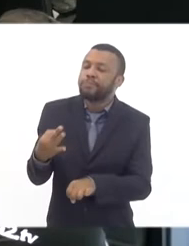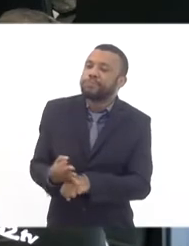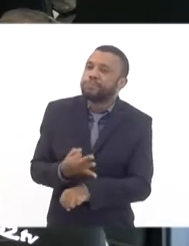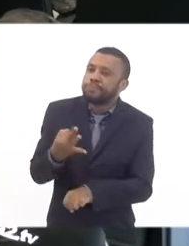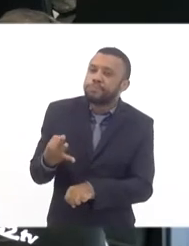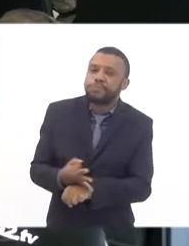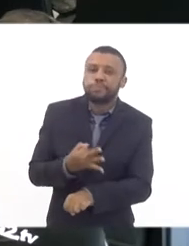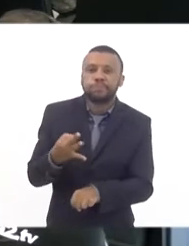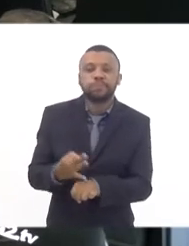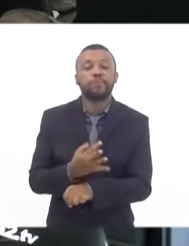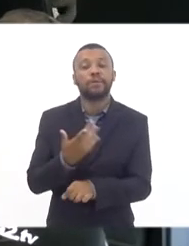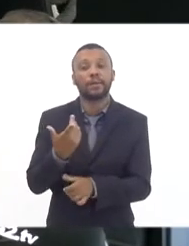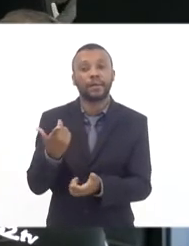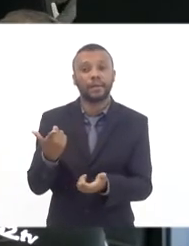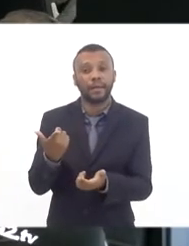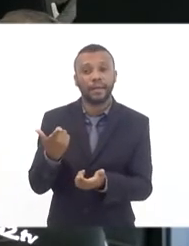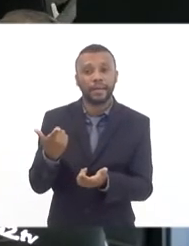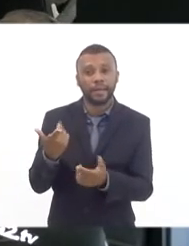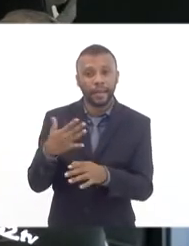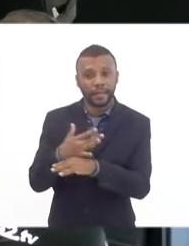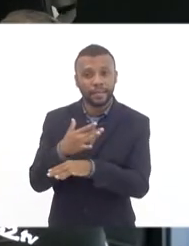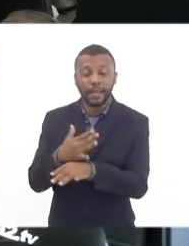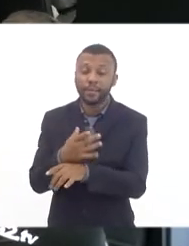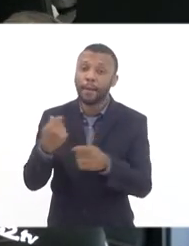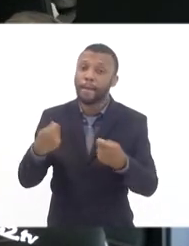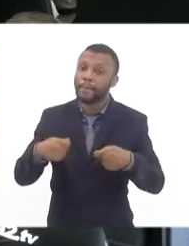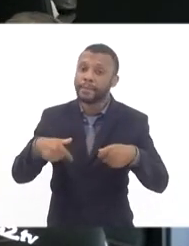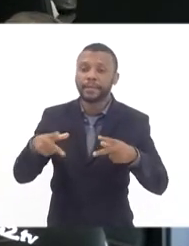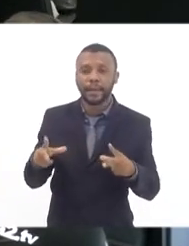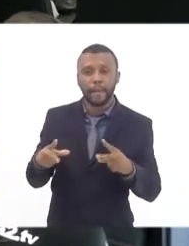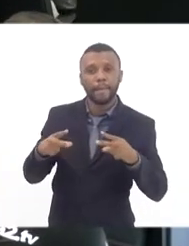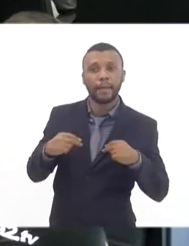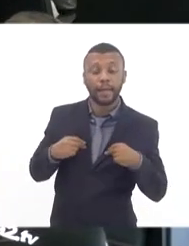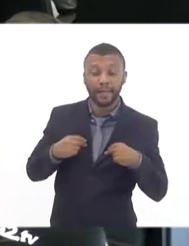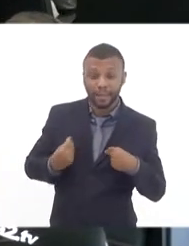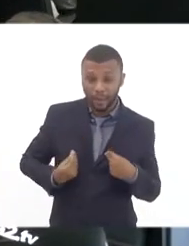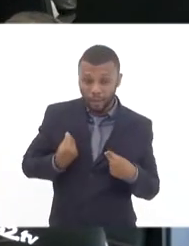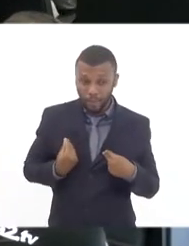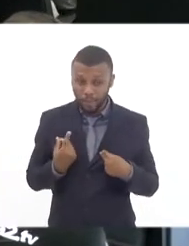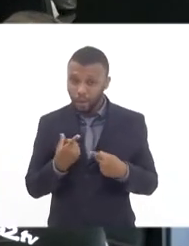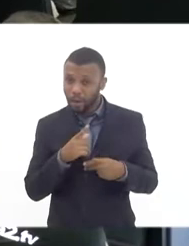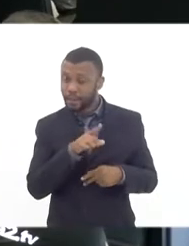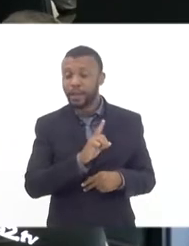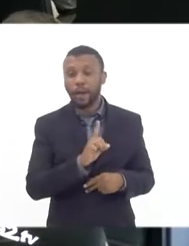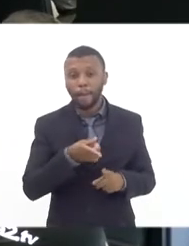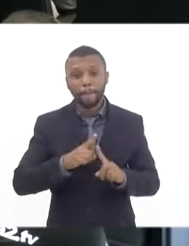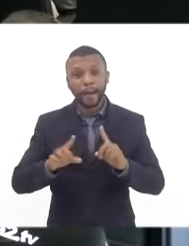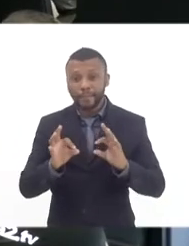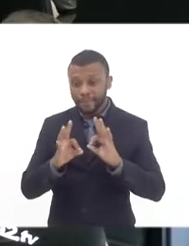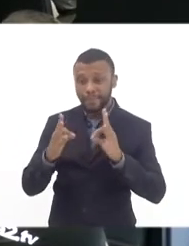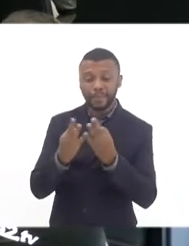E a cidade precisa e merece. Eu não estou lá, não, mas eu tenho parentes para caramba lá.